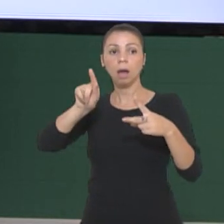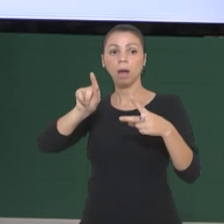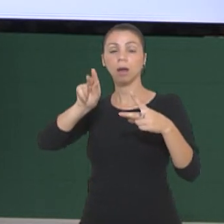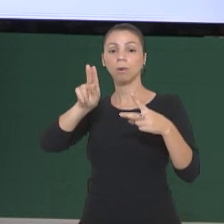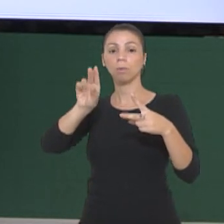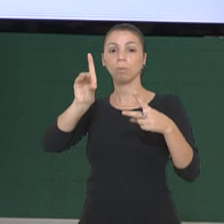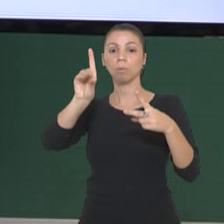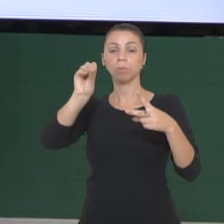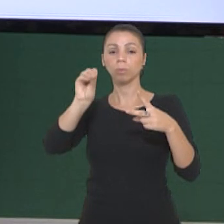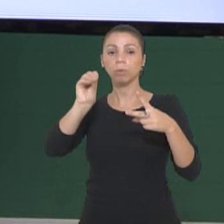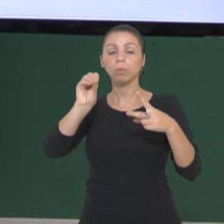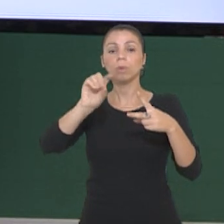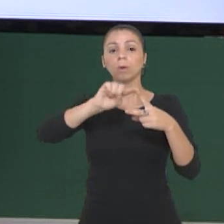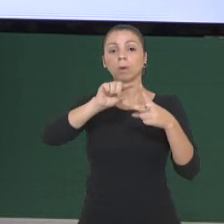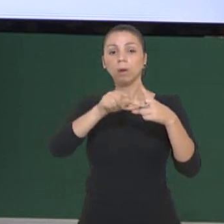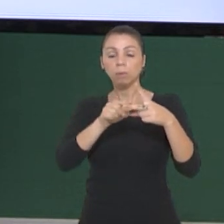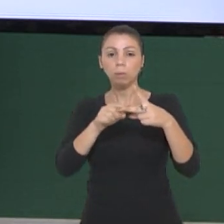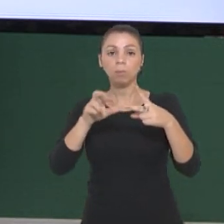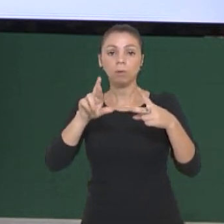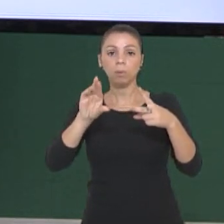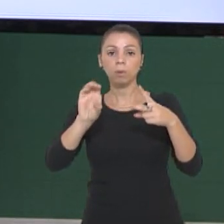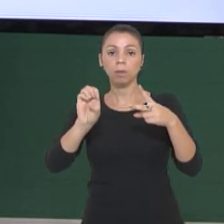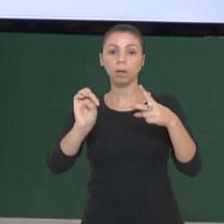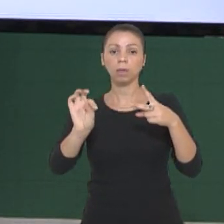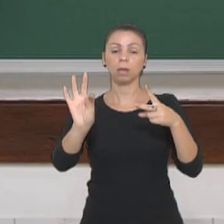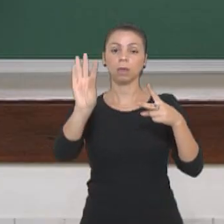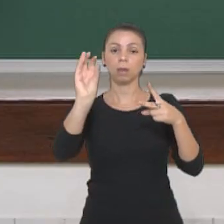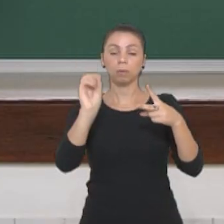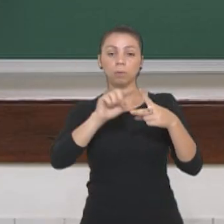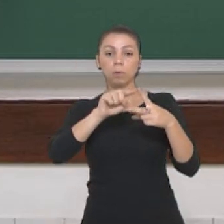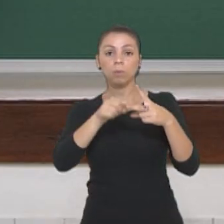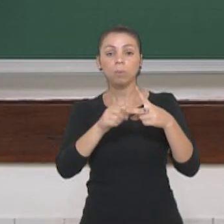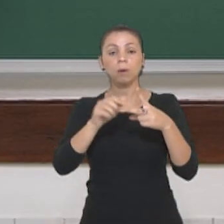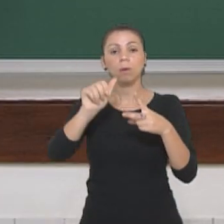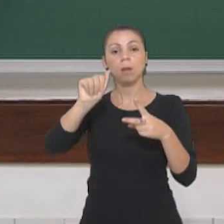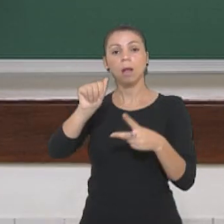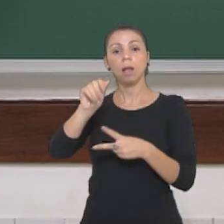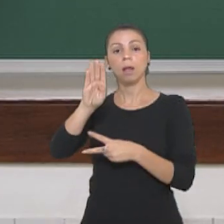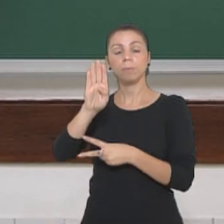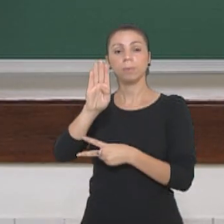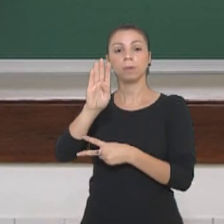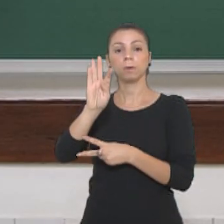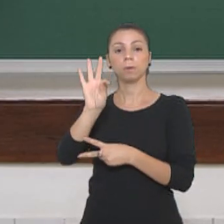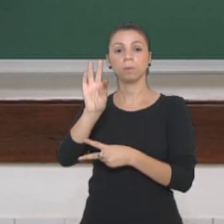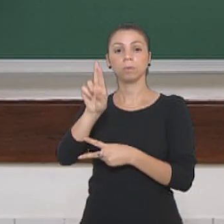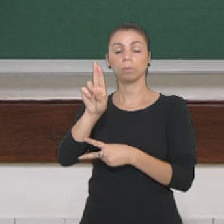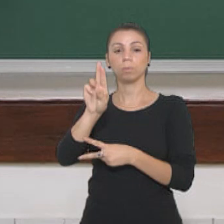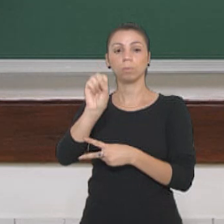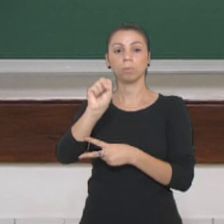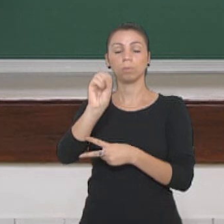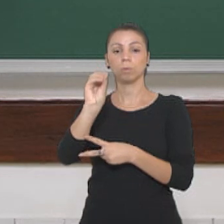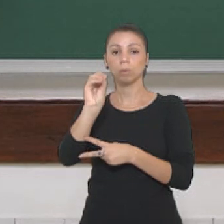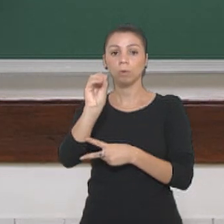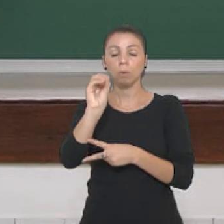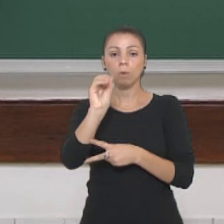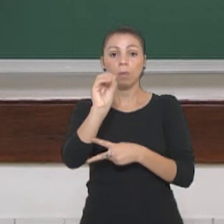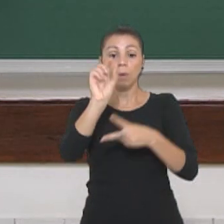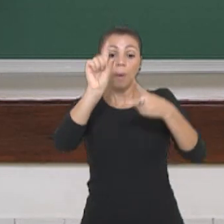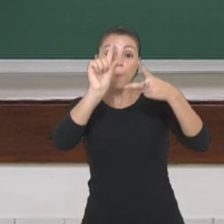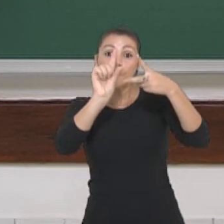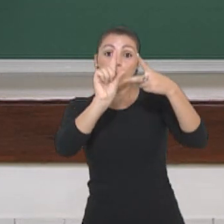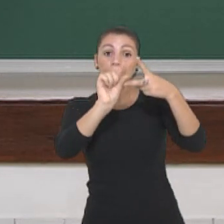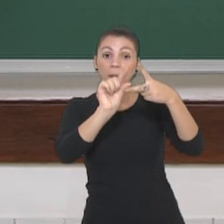obtuso. Então, o que a gente precisa ver aqui? Que o ângulo agudo, ele é menor que 90 graus. Então, é